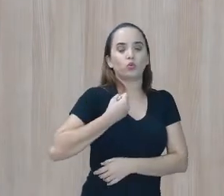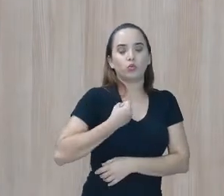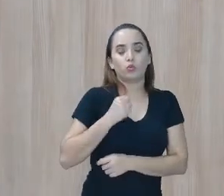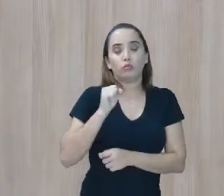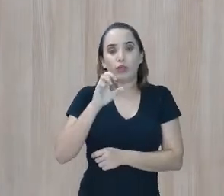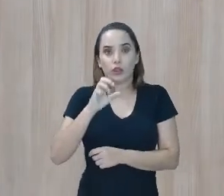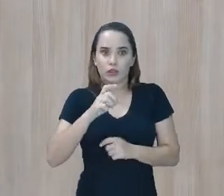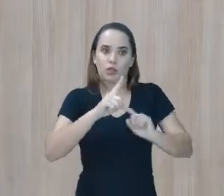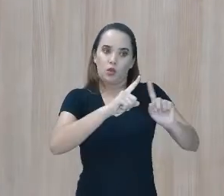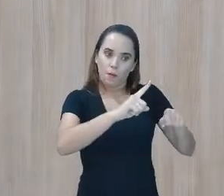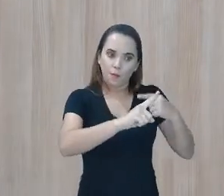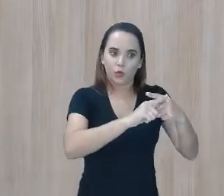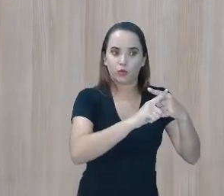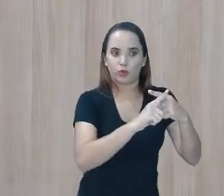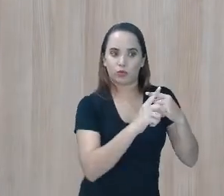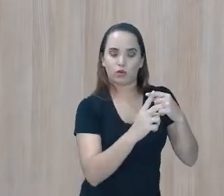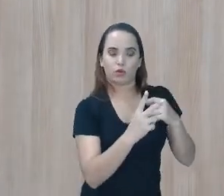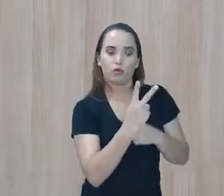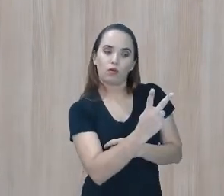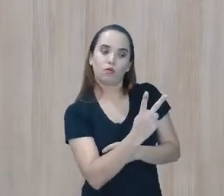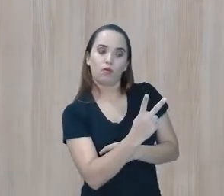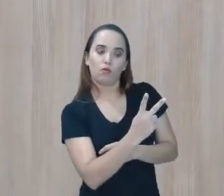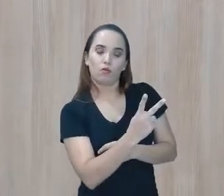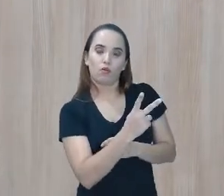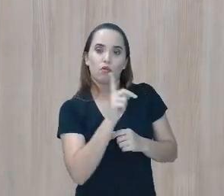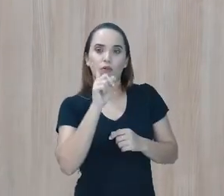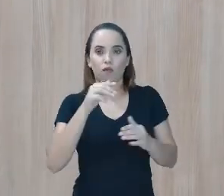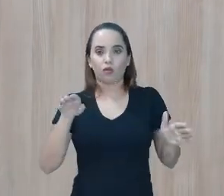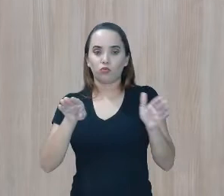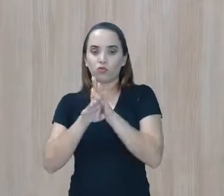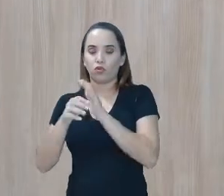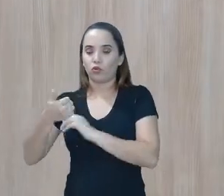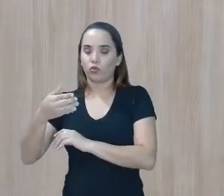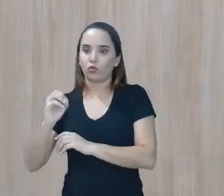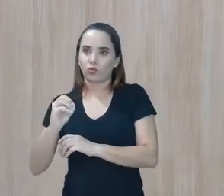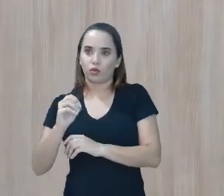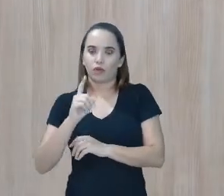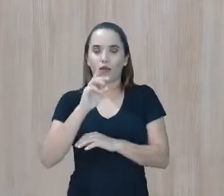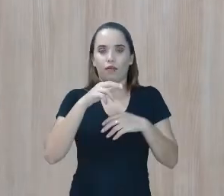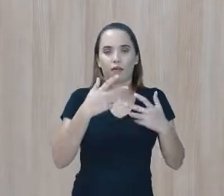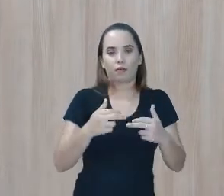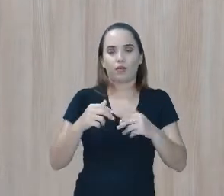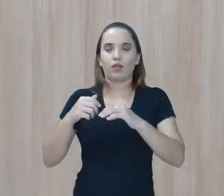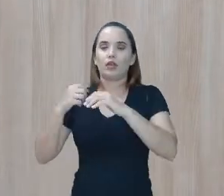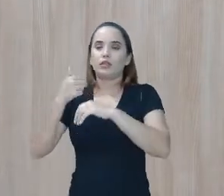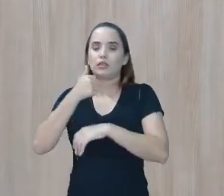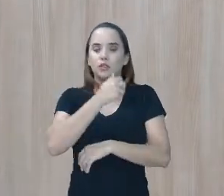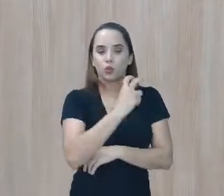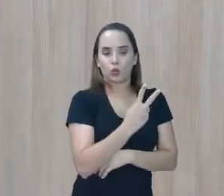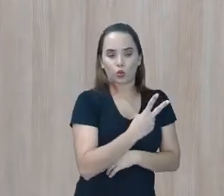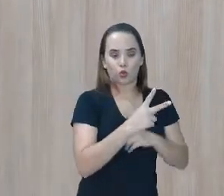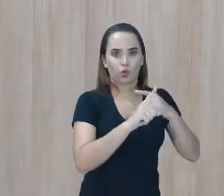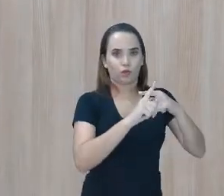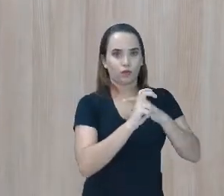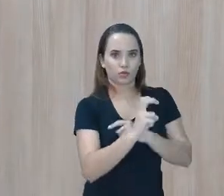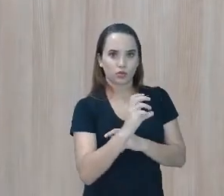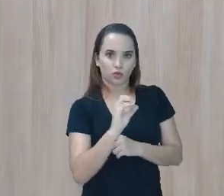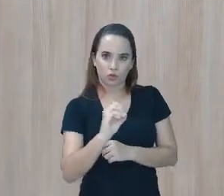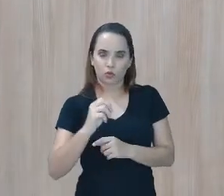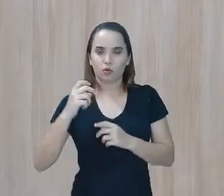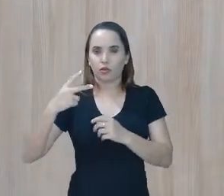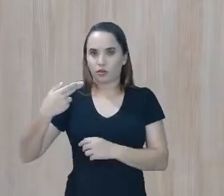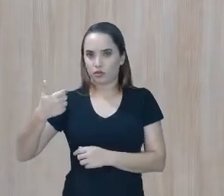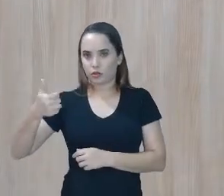eu multiplico 2 para chegar no 100. Então, 2 vezes 50, 100. 1 vezes 50,